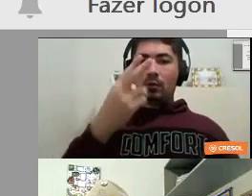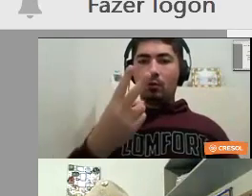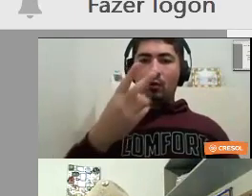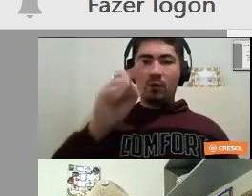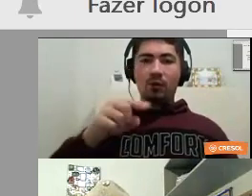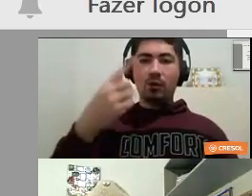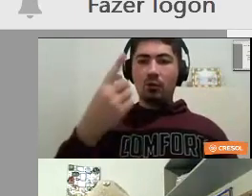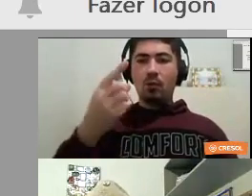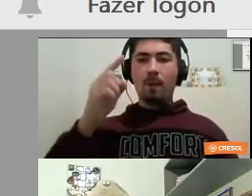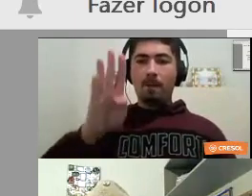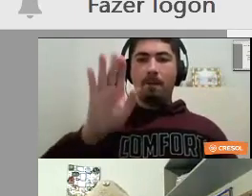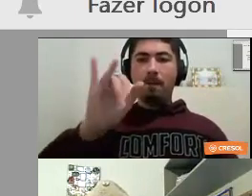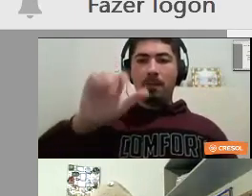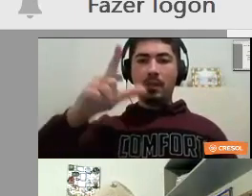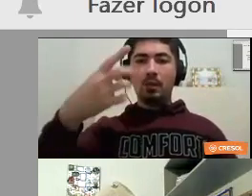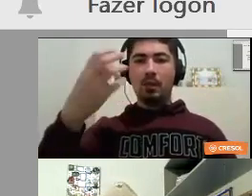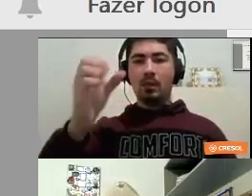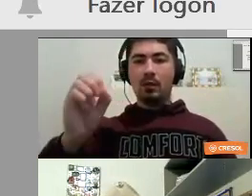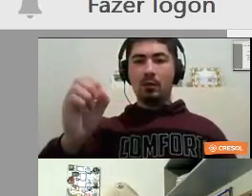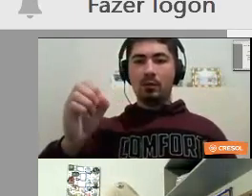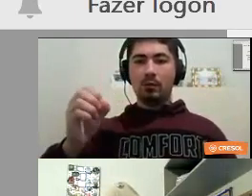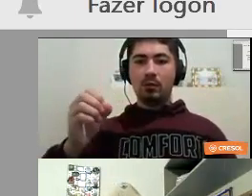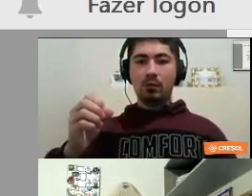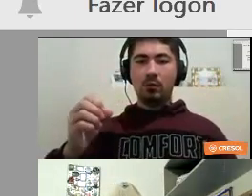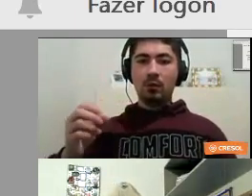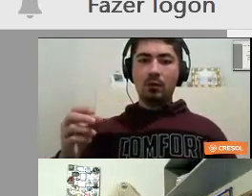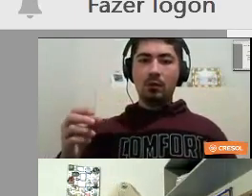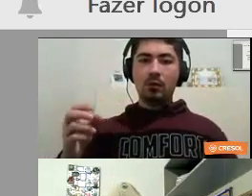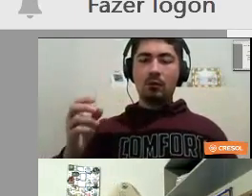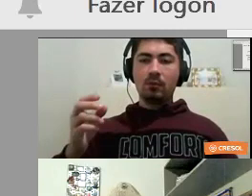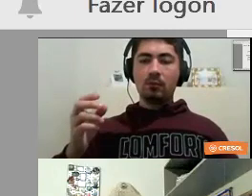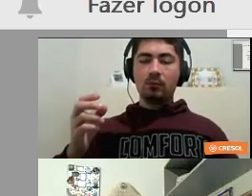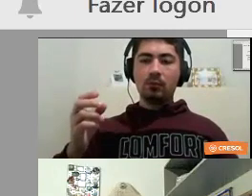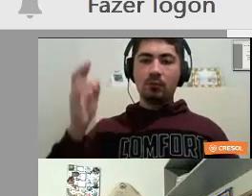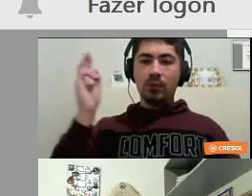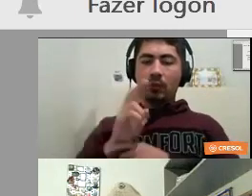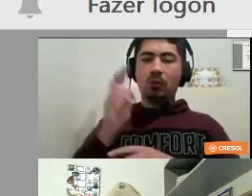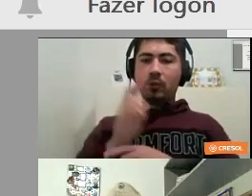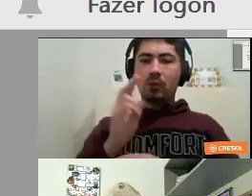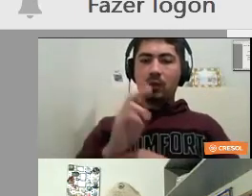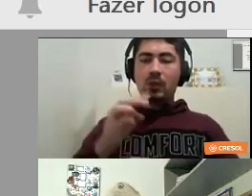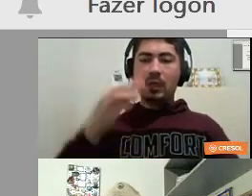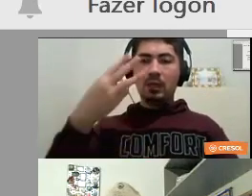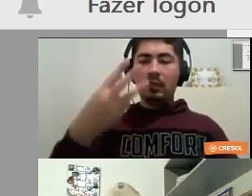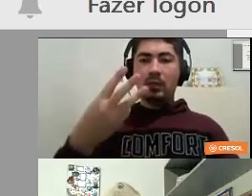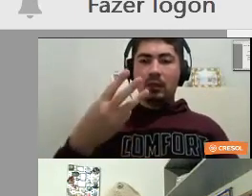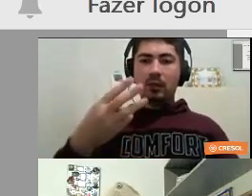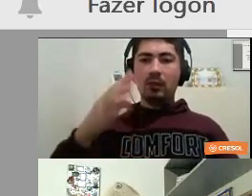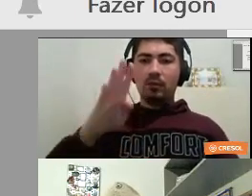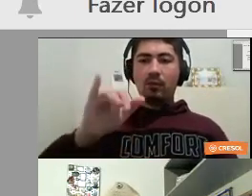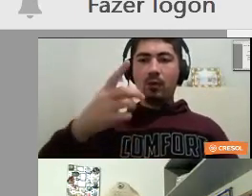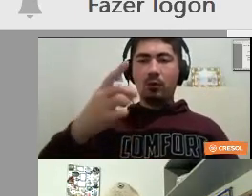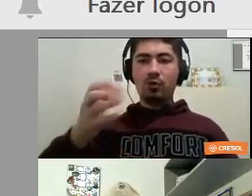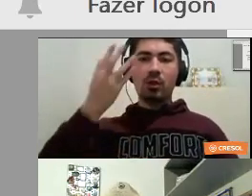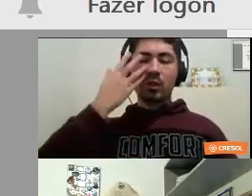incontáveis horas de trabalho para proteger cerca de 3 bilhões de crianças da paralisia infantil em